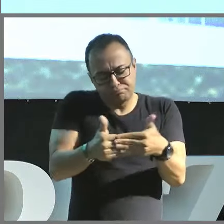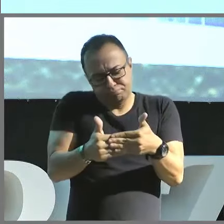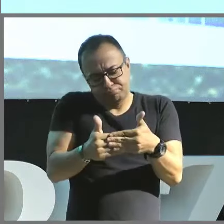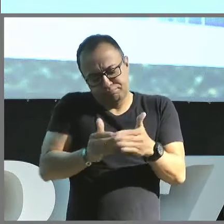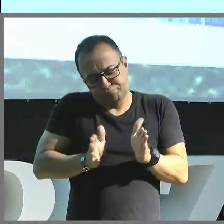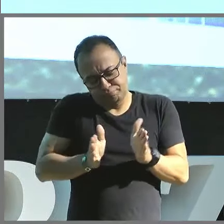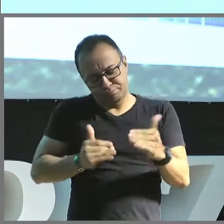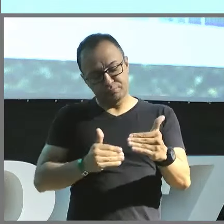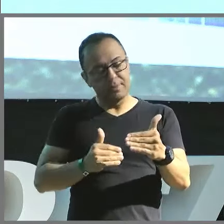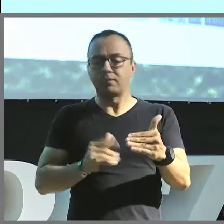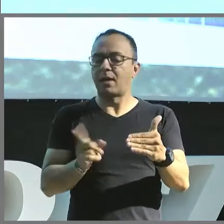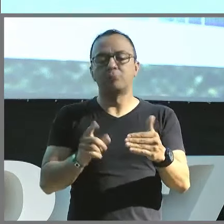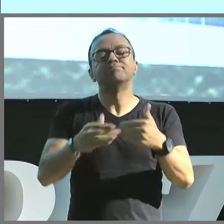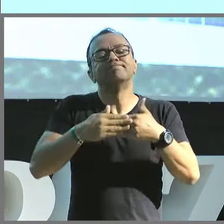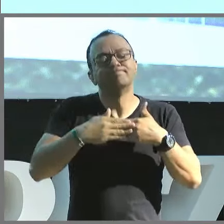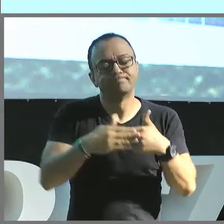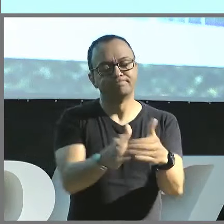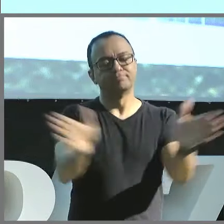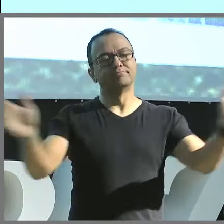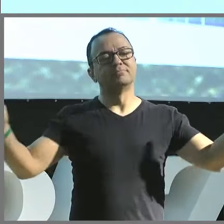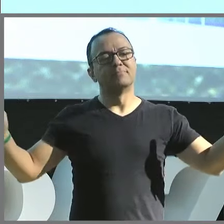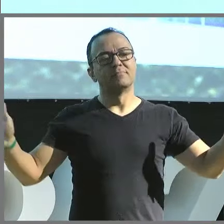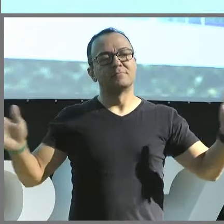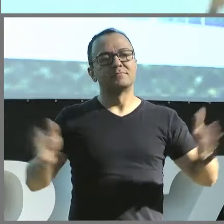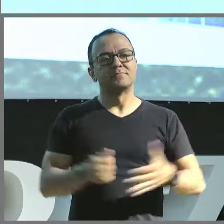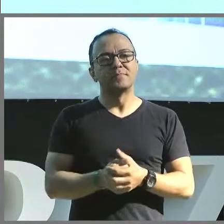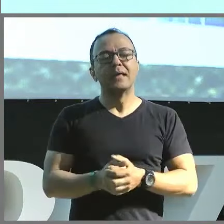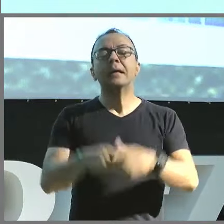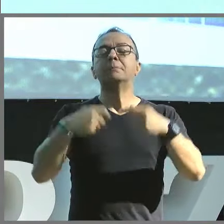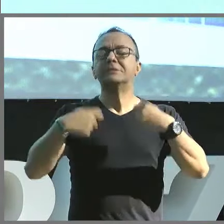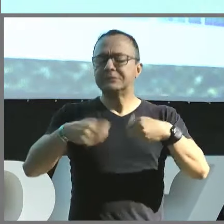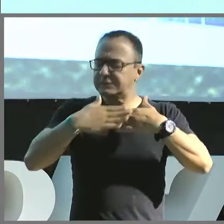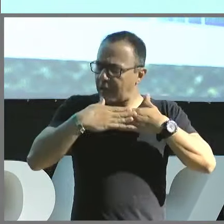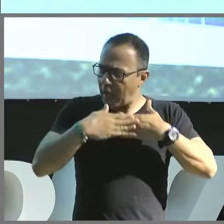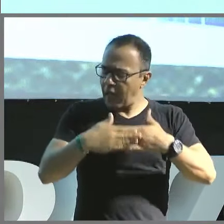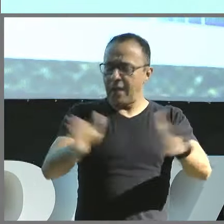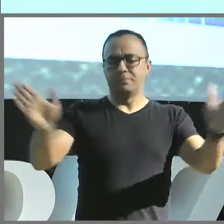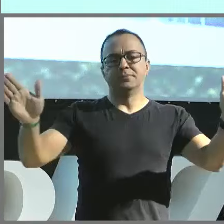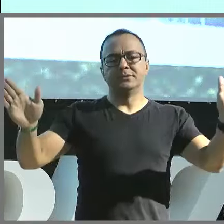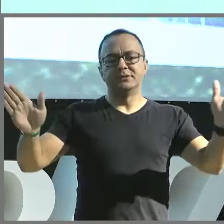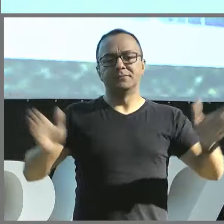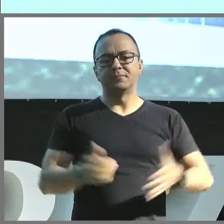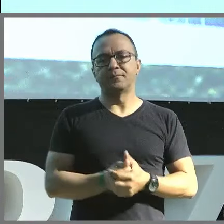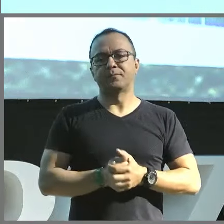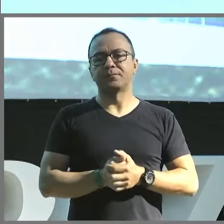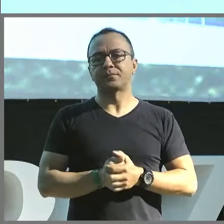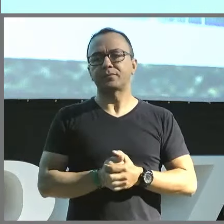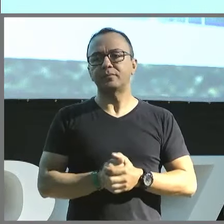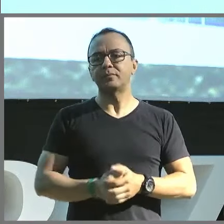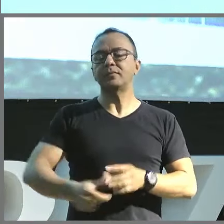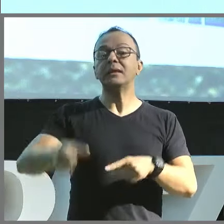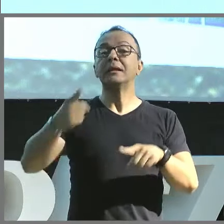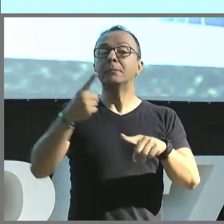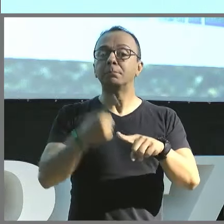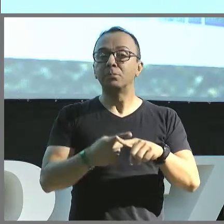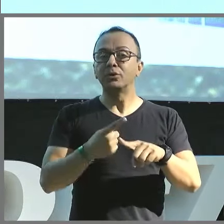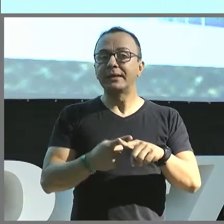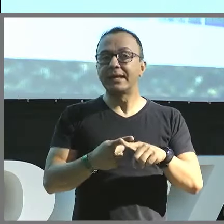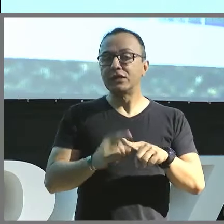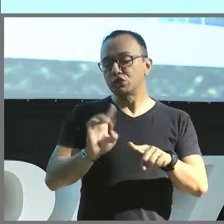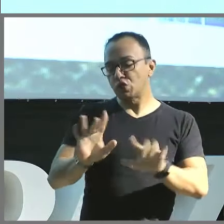Nós precisamos ter janelas e portas, nós precisamos ter portais, porque há uma família consanguínea,